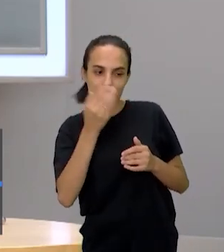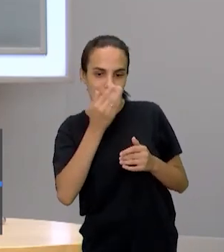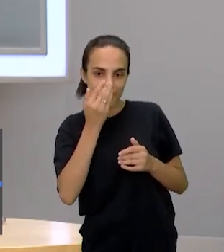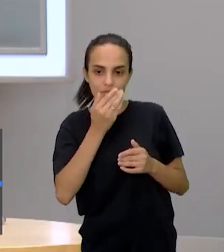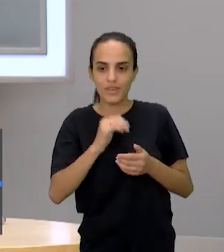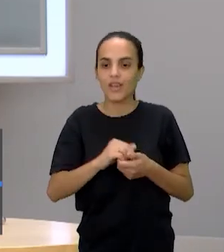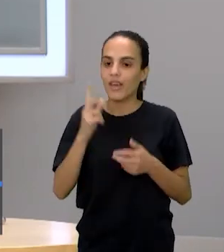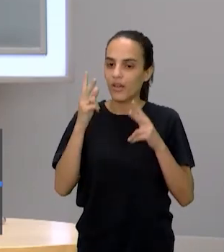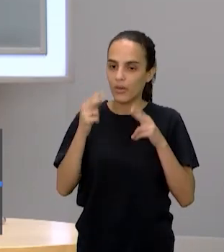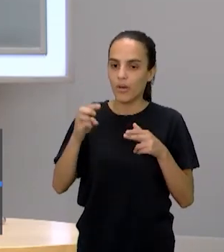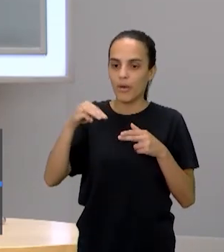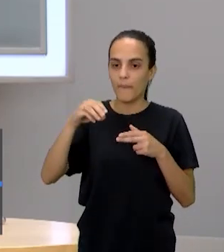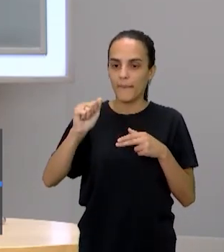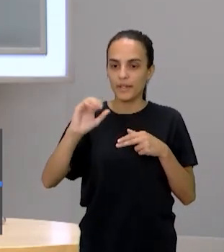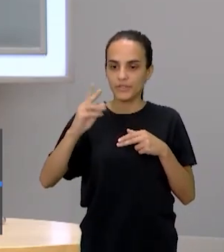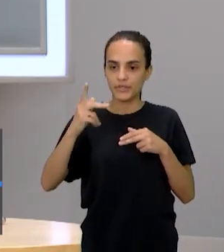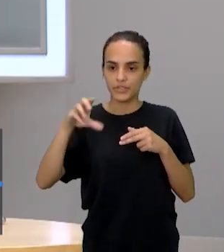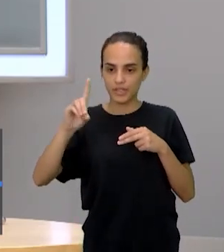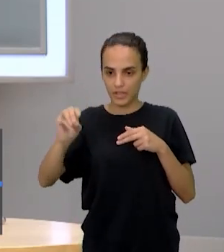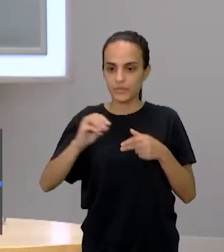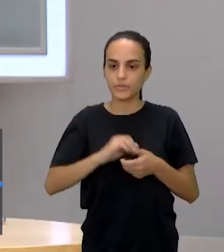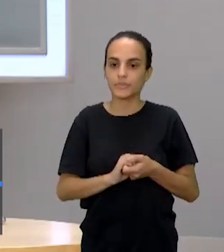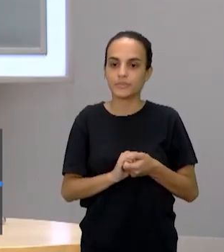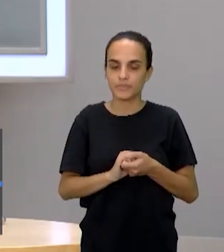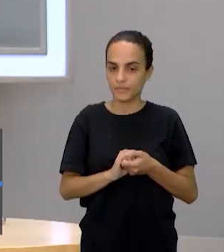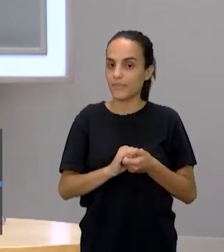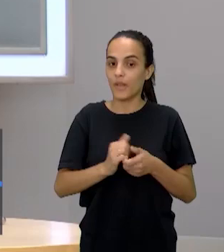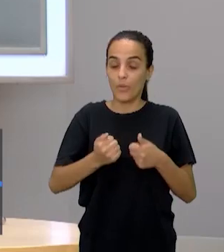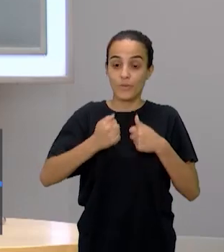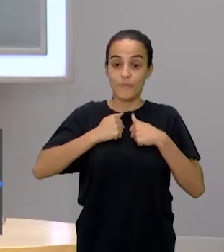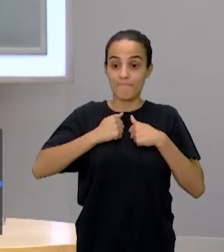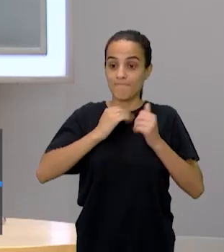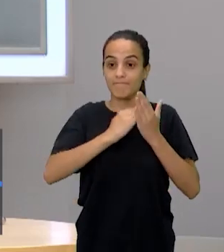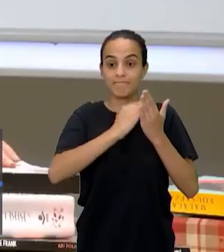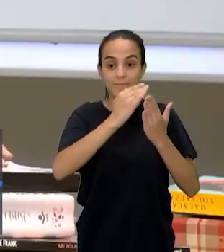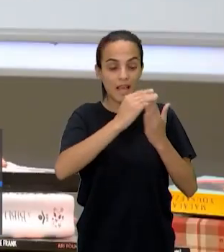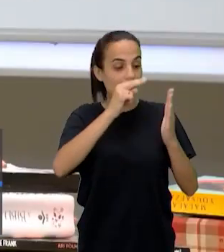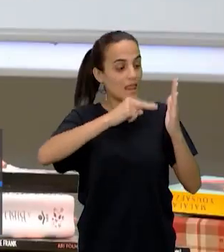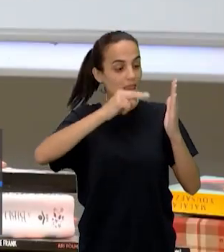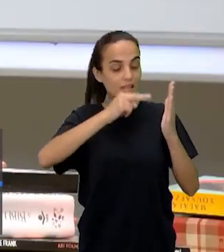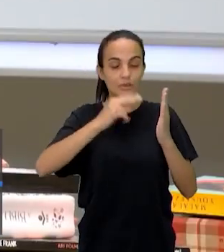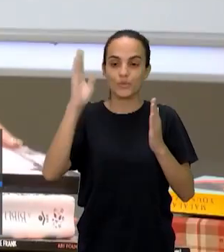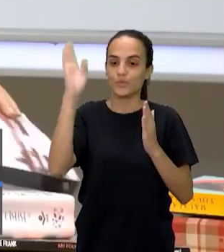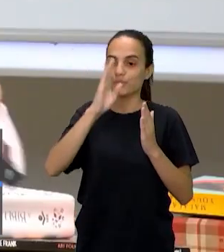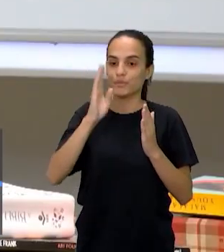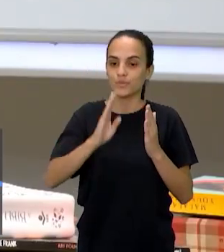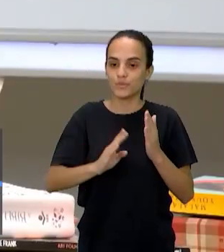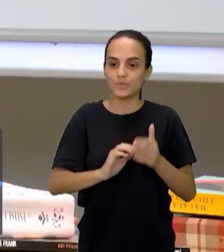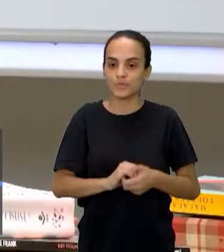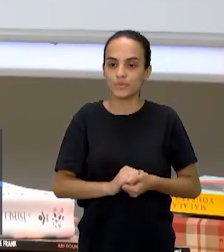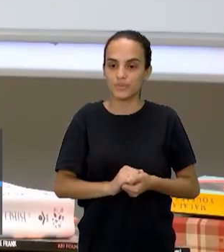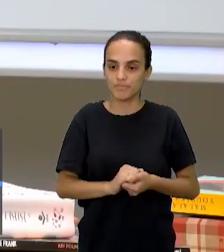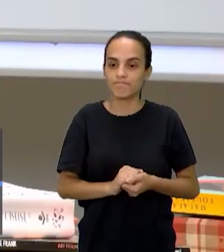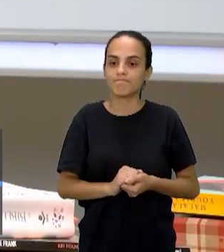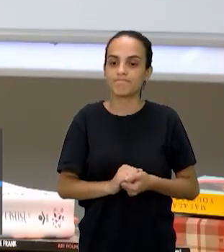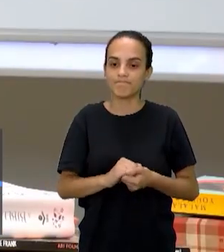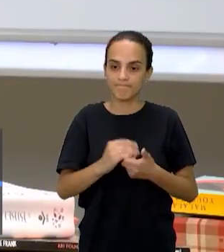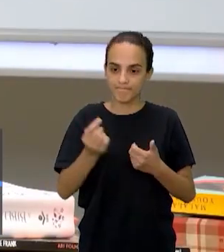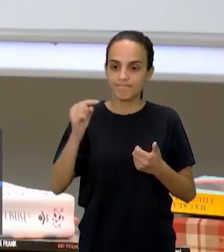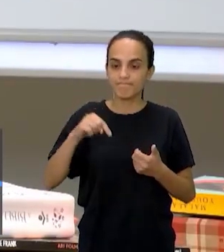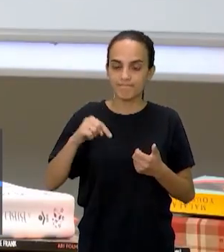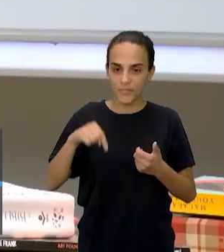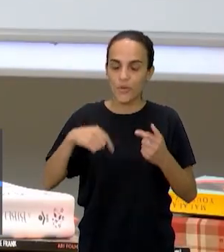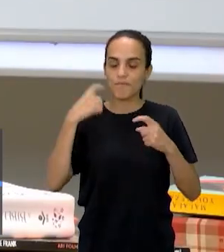Ou seja, isso é difícil, é trabalhoso. E ele é o autor mais lido do Brasil. Sim, ele é o autor mais lido, mas como? Como ele é lido? Essa é a